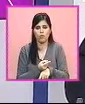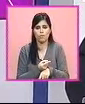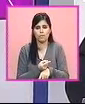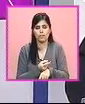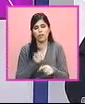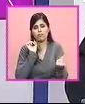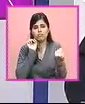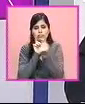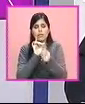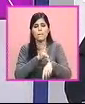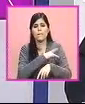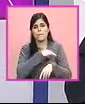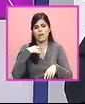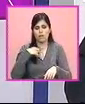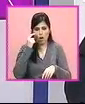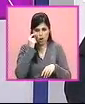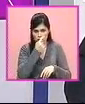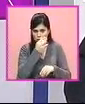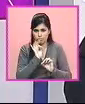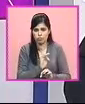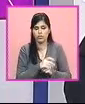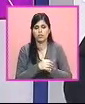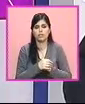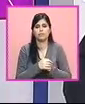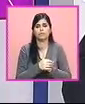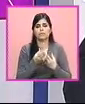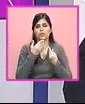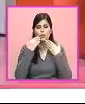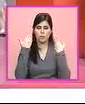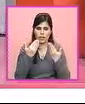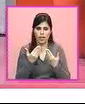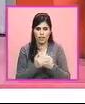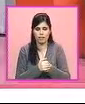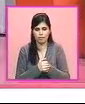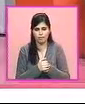no serviço de urgência Claro. para ser observadas. Muito bem. Muito obrigada, Dr. Carlos Martins. Bom dia.